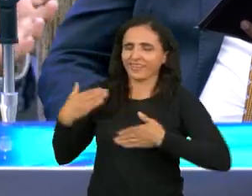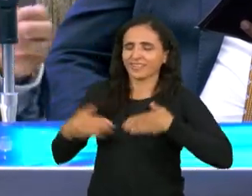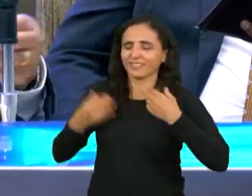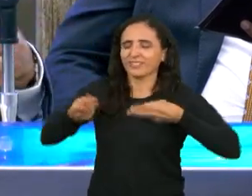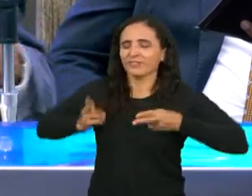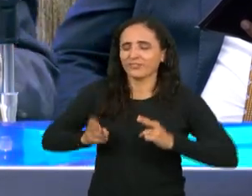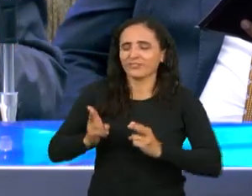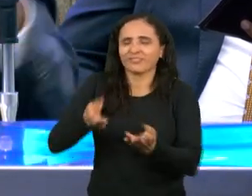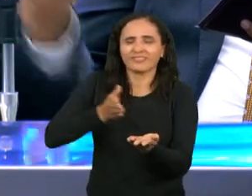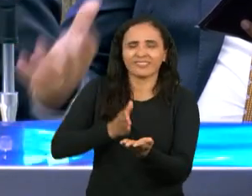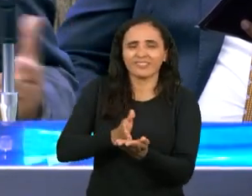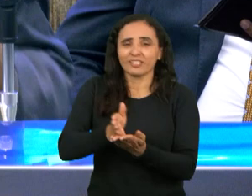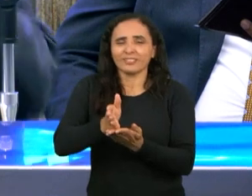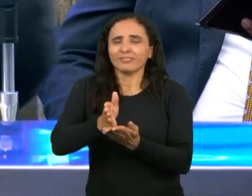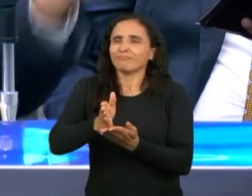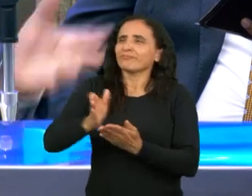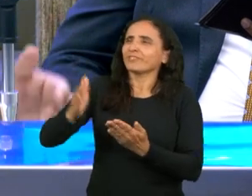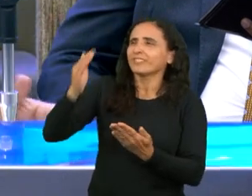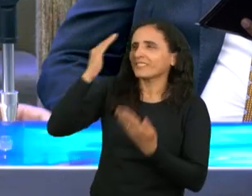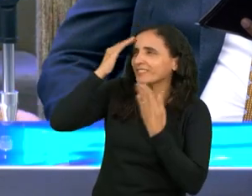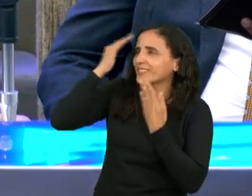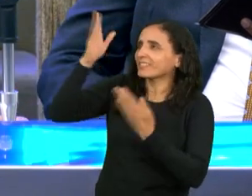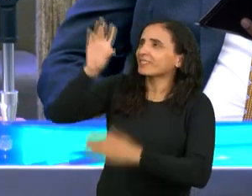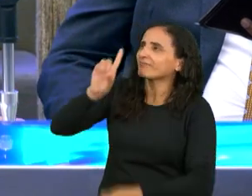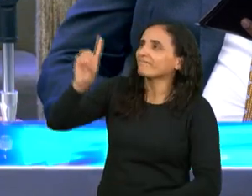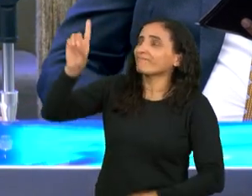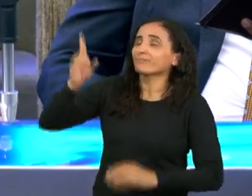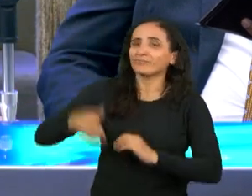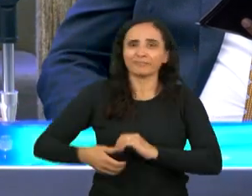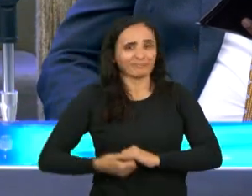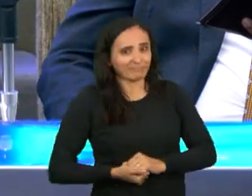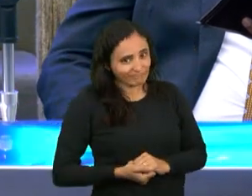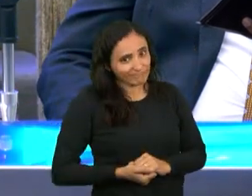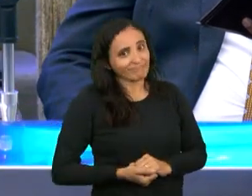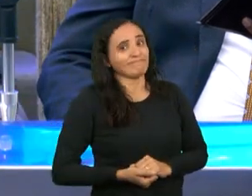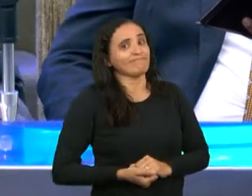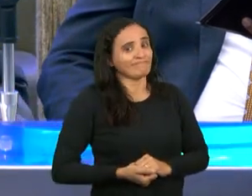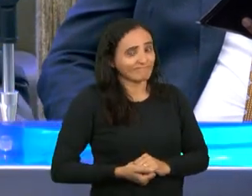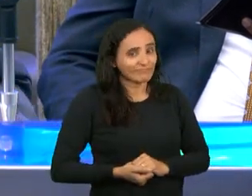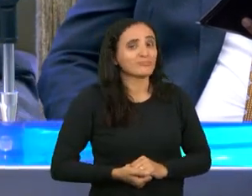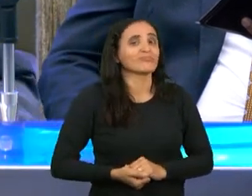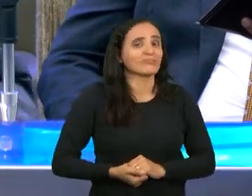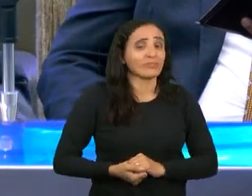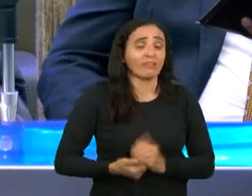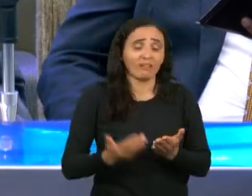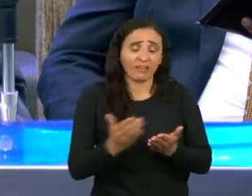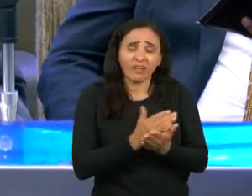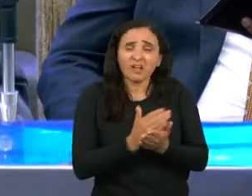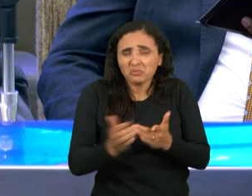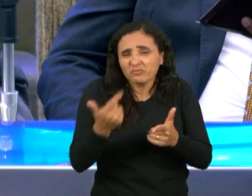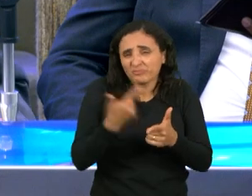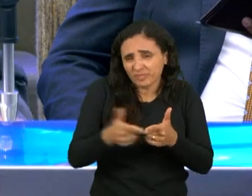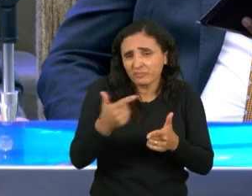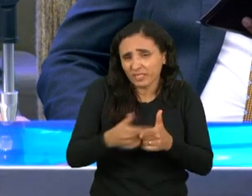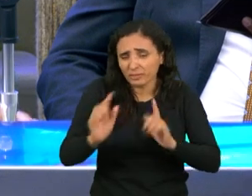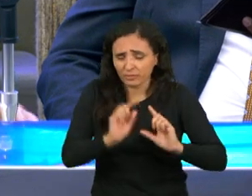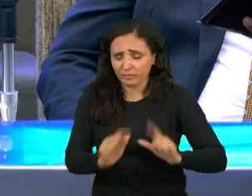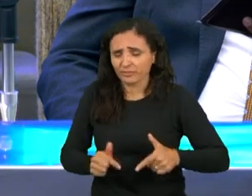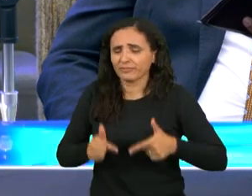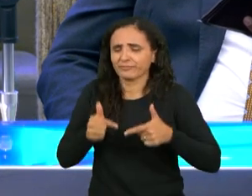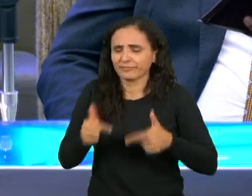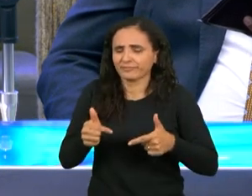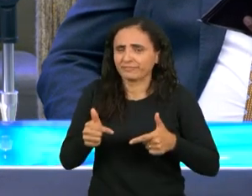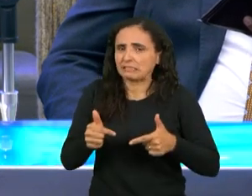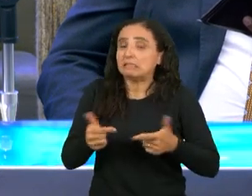neste mundo de Abismo de juízo né É claro que a igreja tem seus problemas já dizia